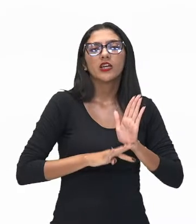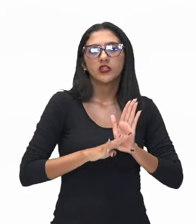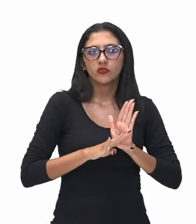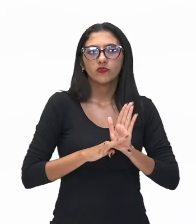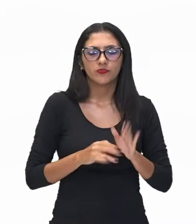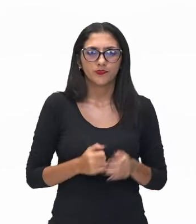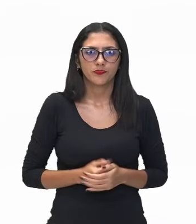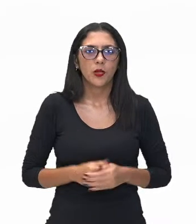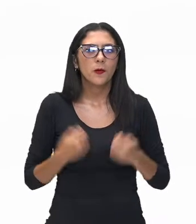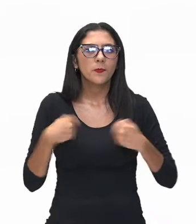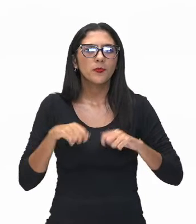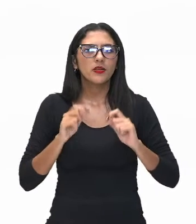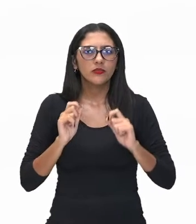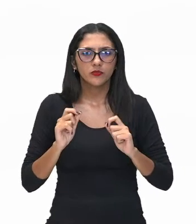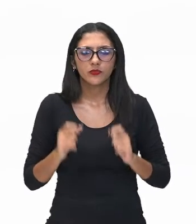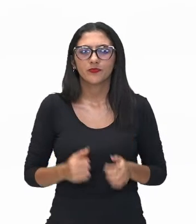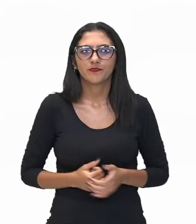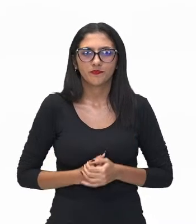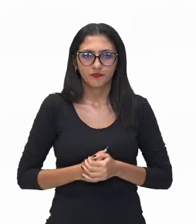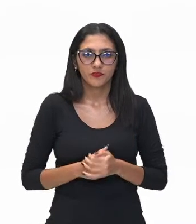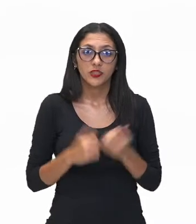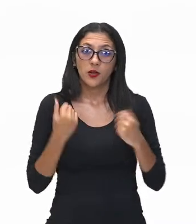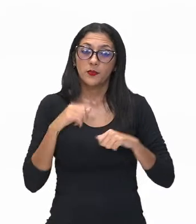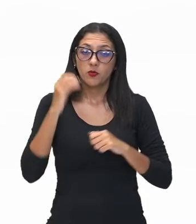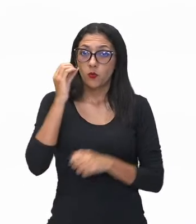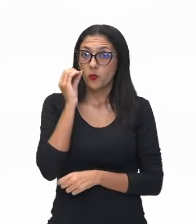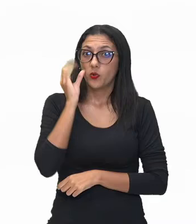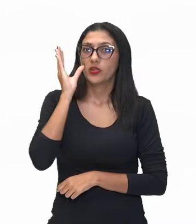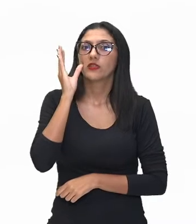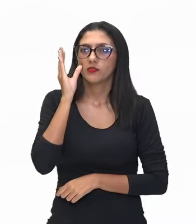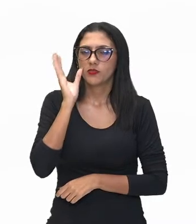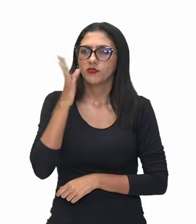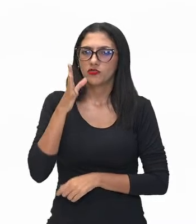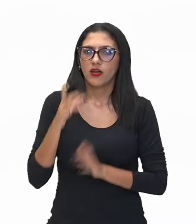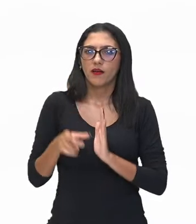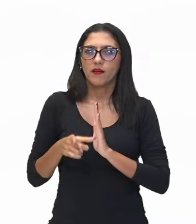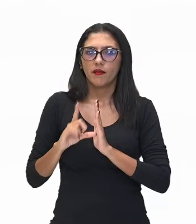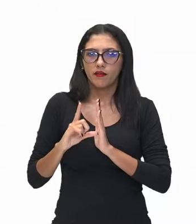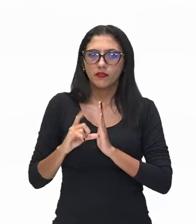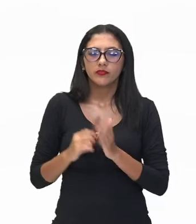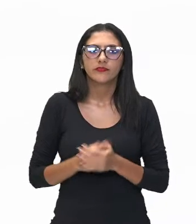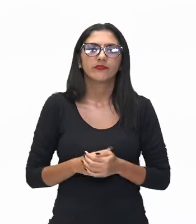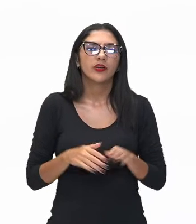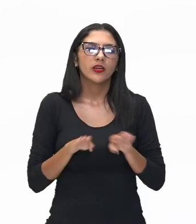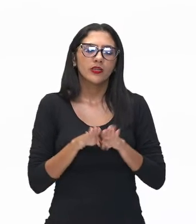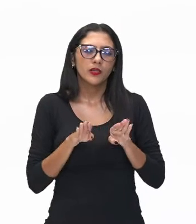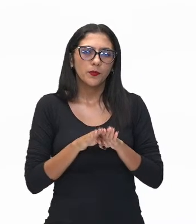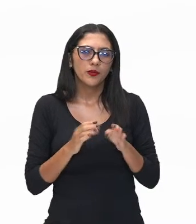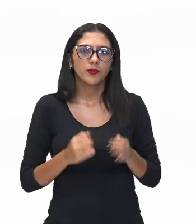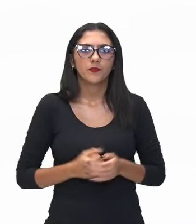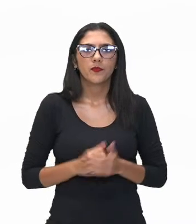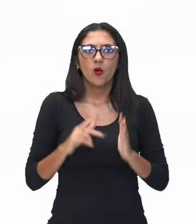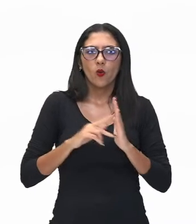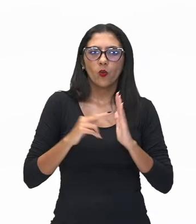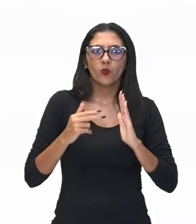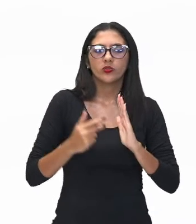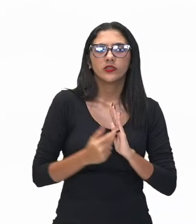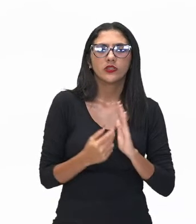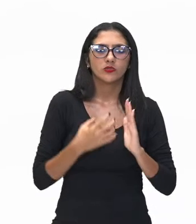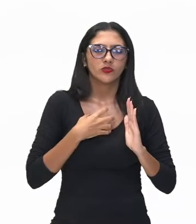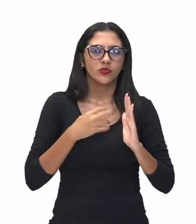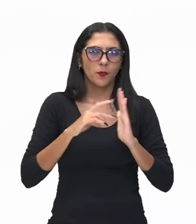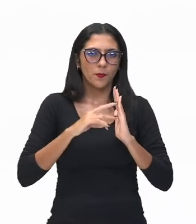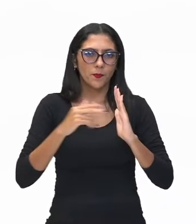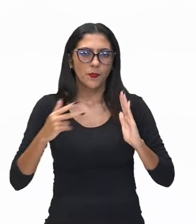é necessário. Conhecimento prévio, contexto semântico, contexto